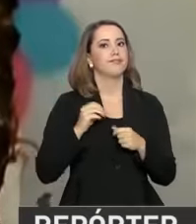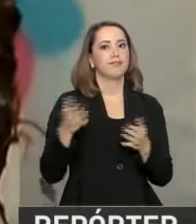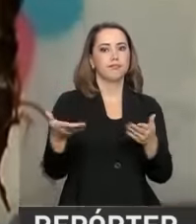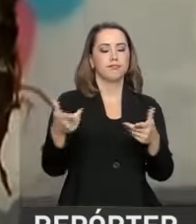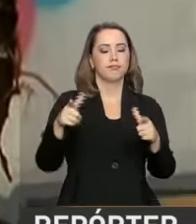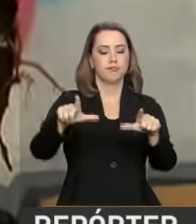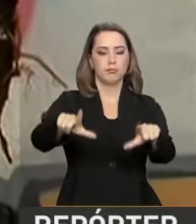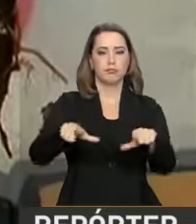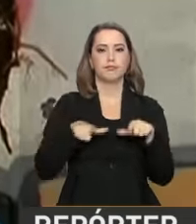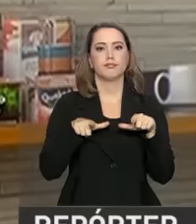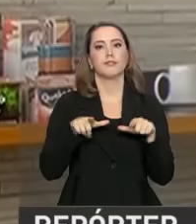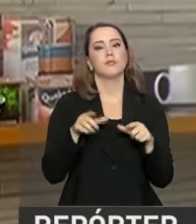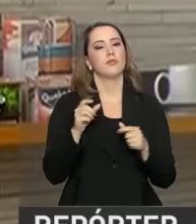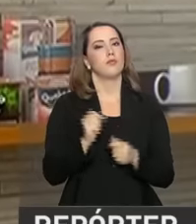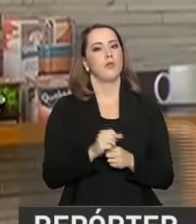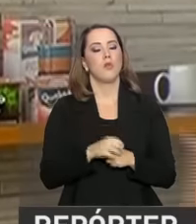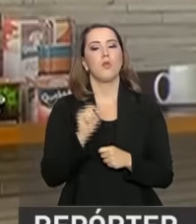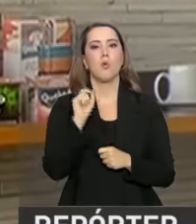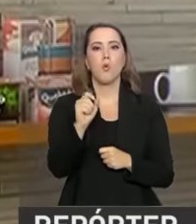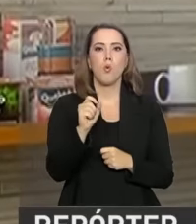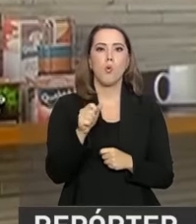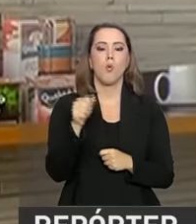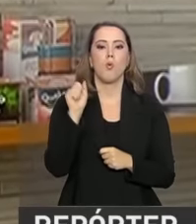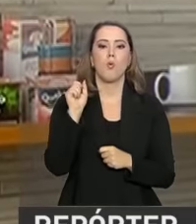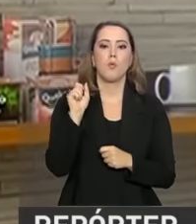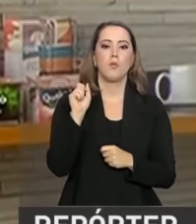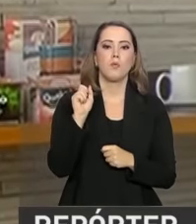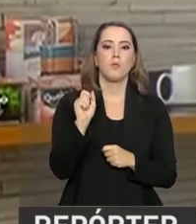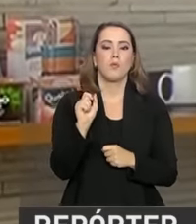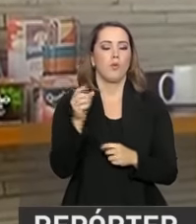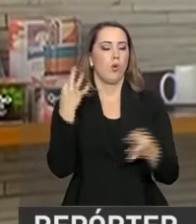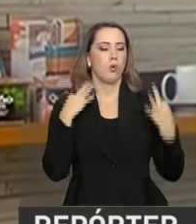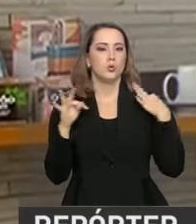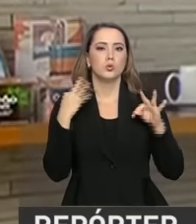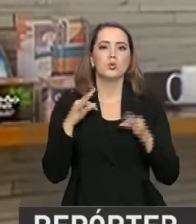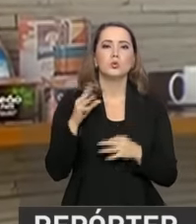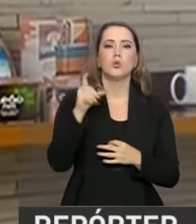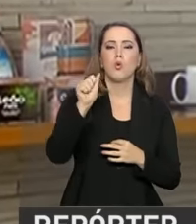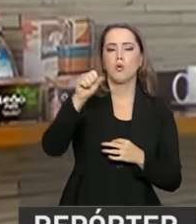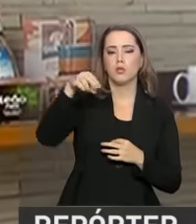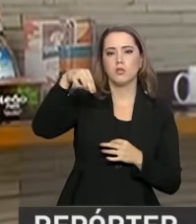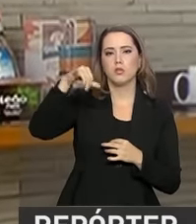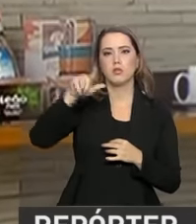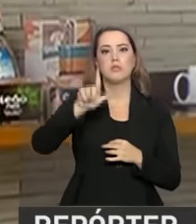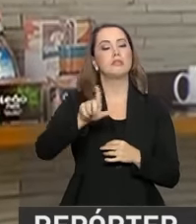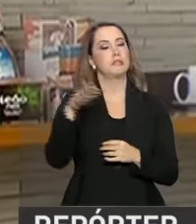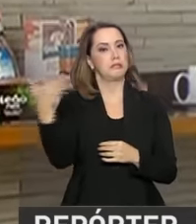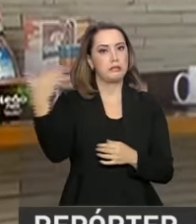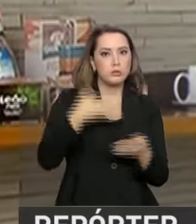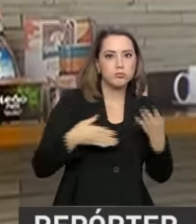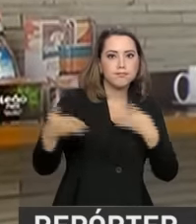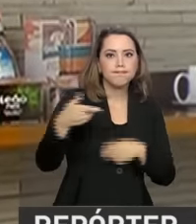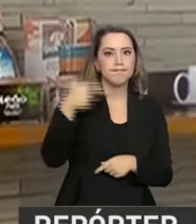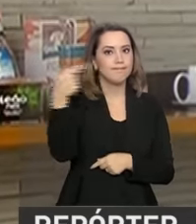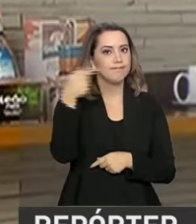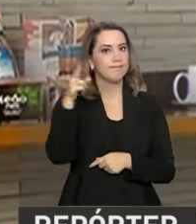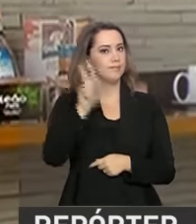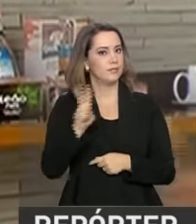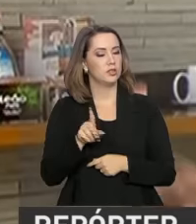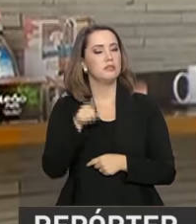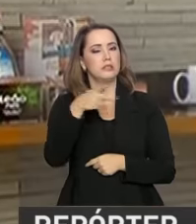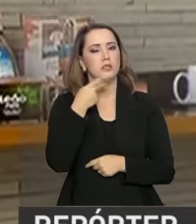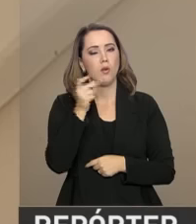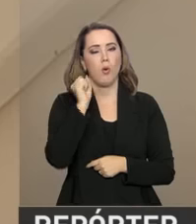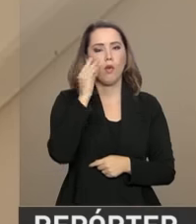que recebeu dos turistas o argentino Daniel é um deles já é a sétima vez no hostel e ele afirma que todos saem